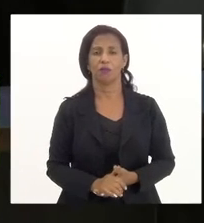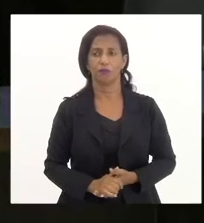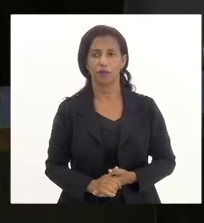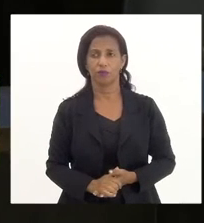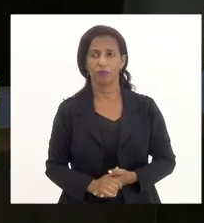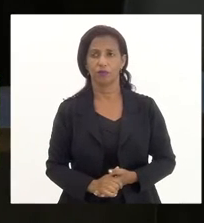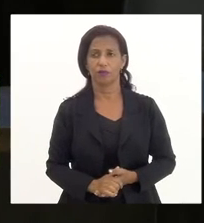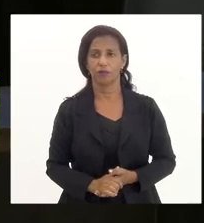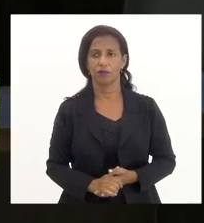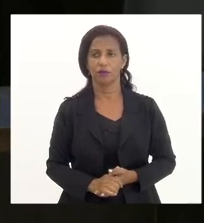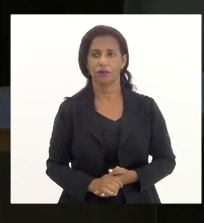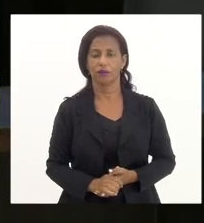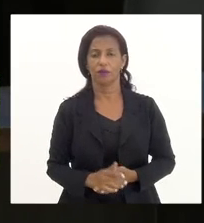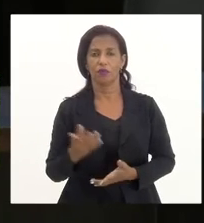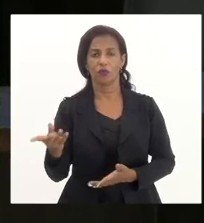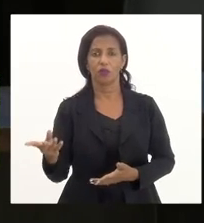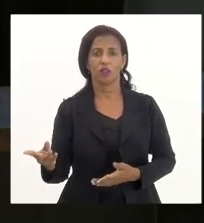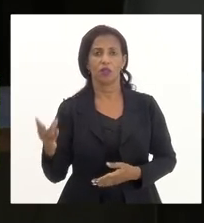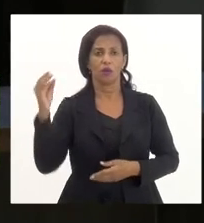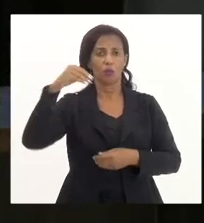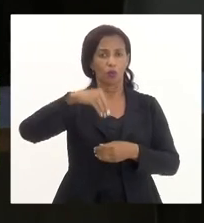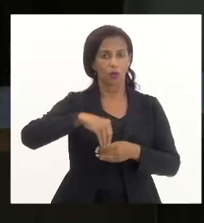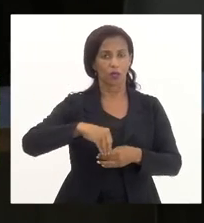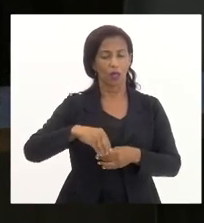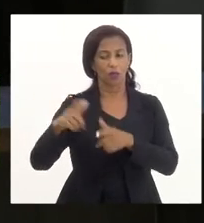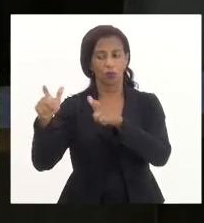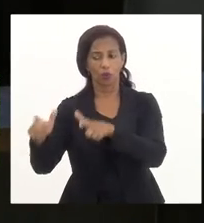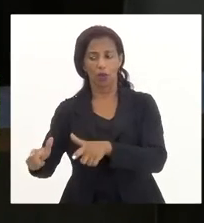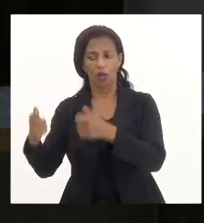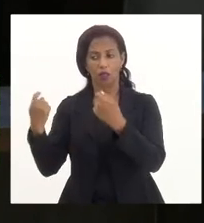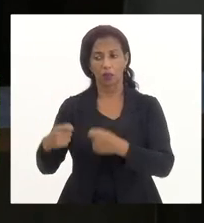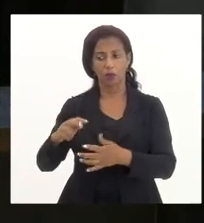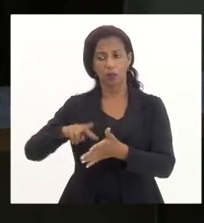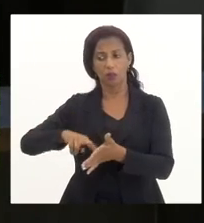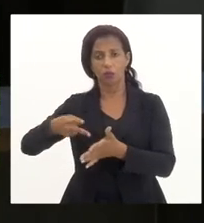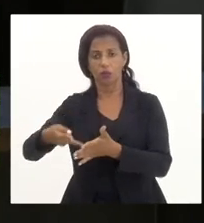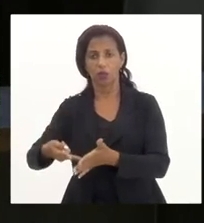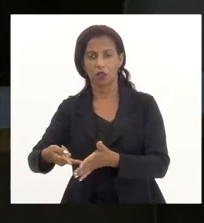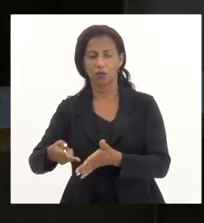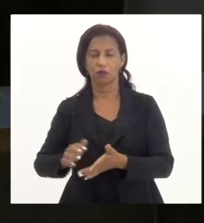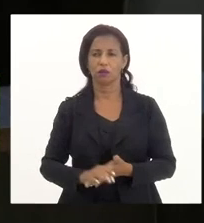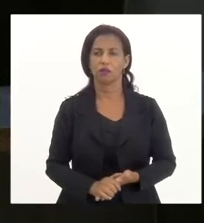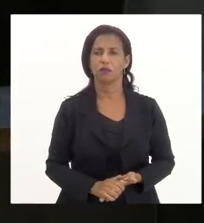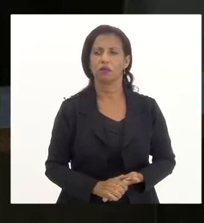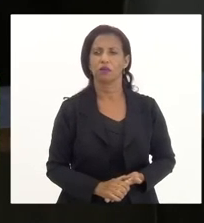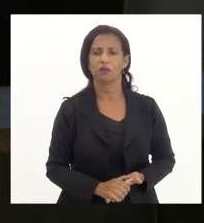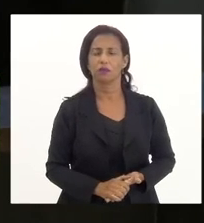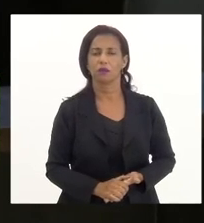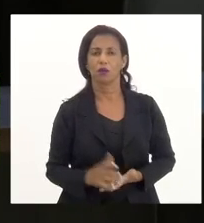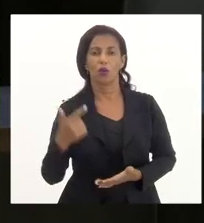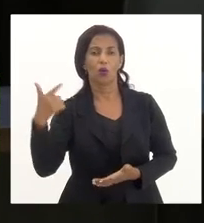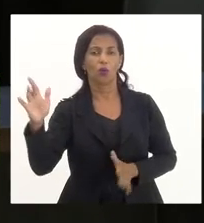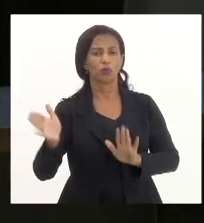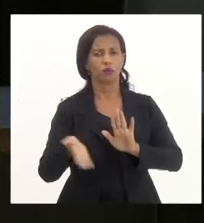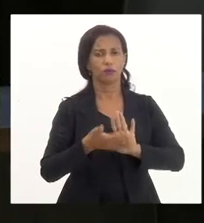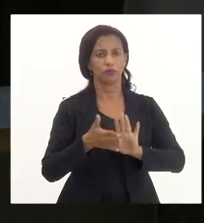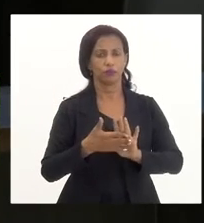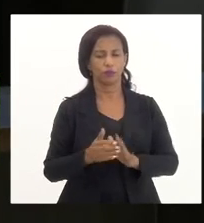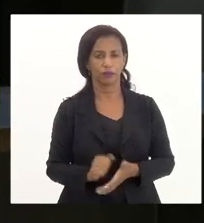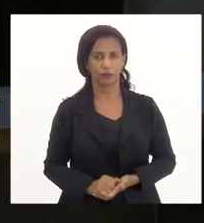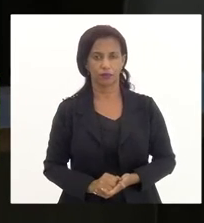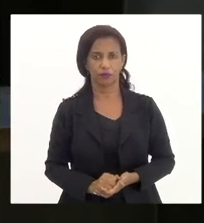você colocar no lugar de algo que precisa ser alterado a outra proposta